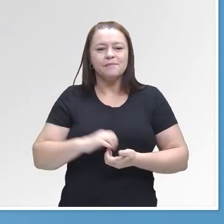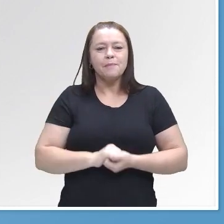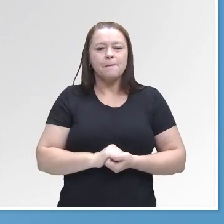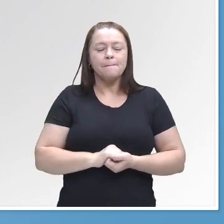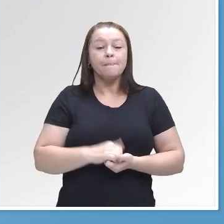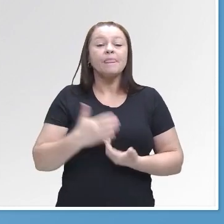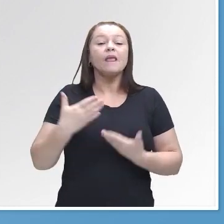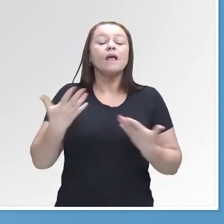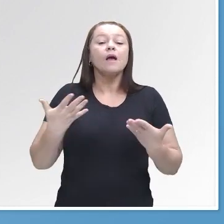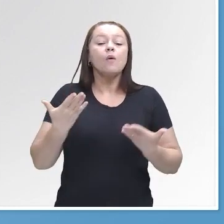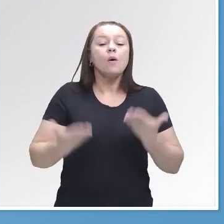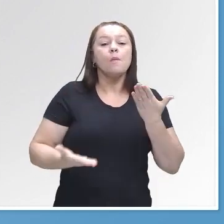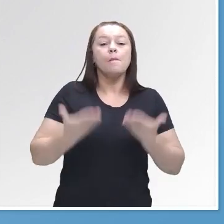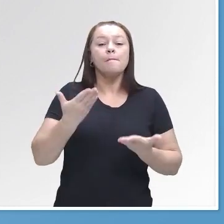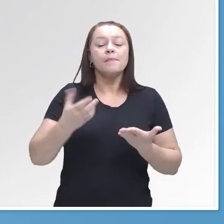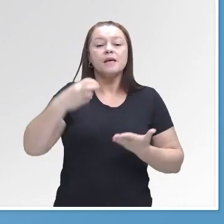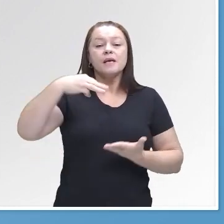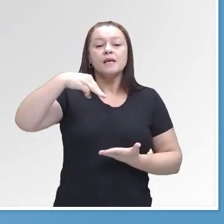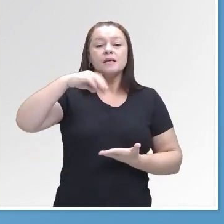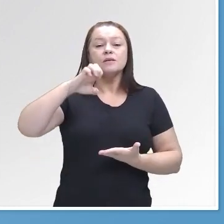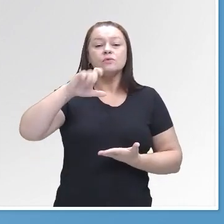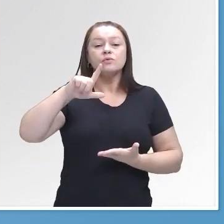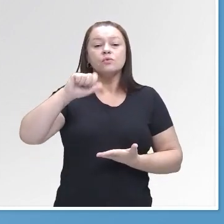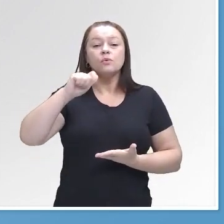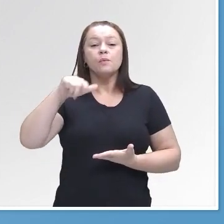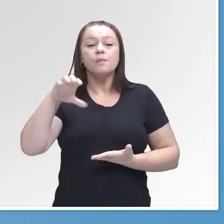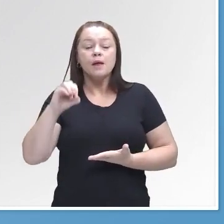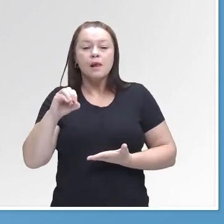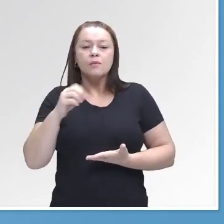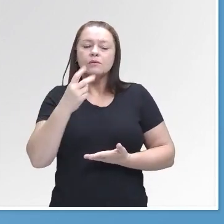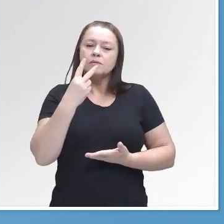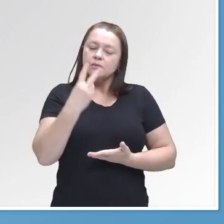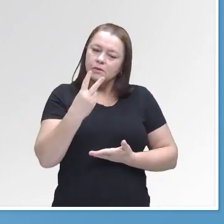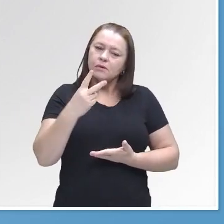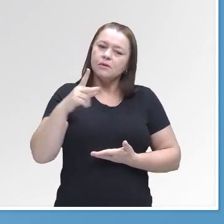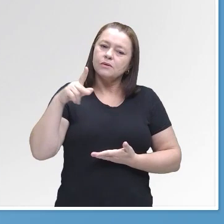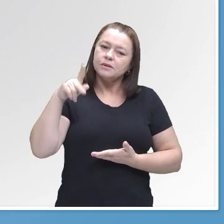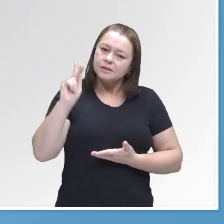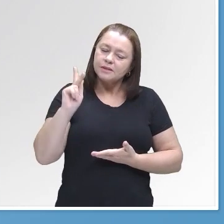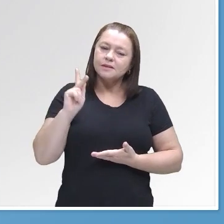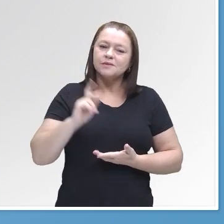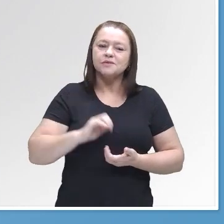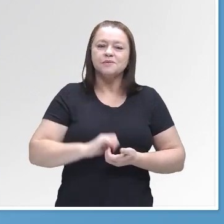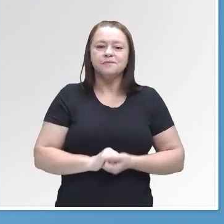Qual é o peso do melão? 2 quilos.